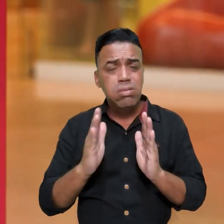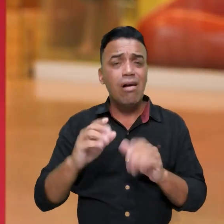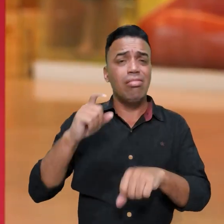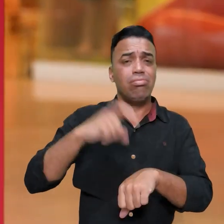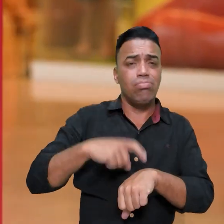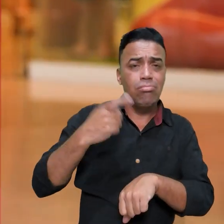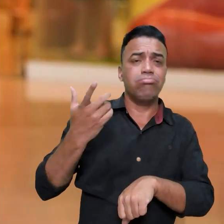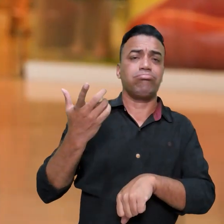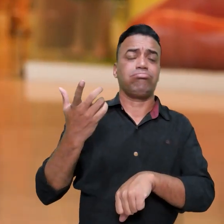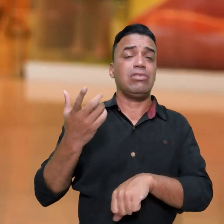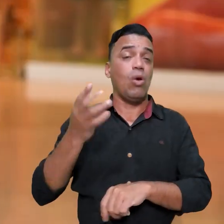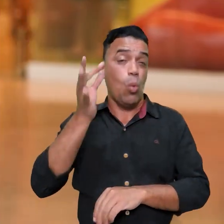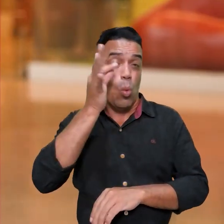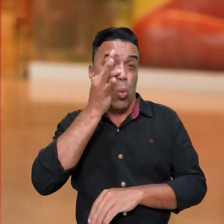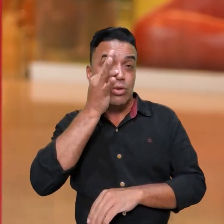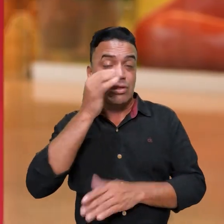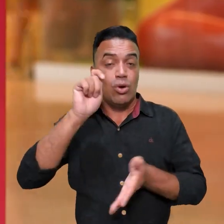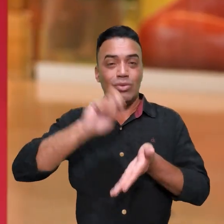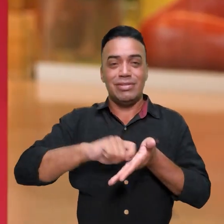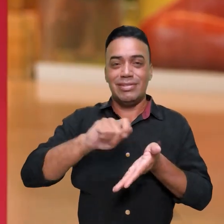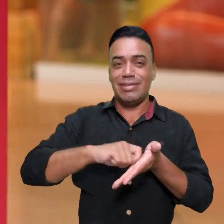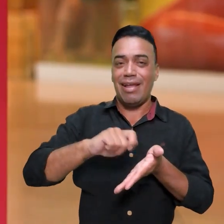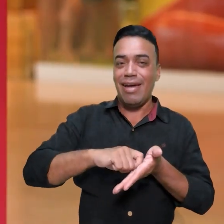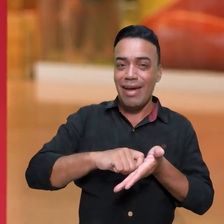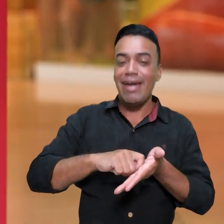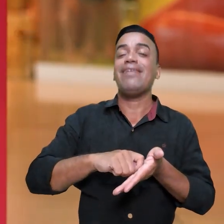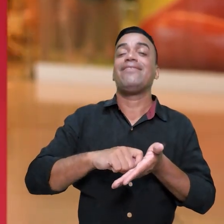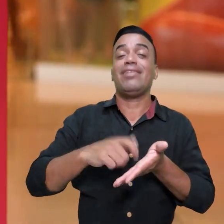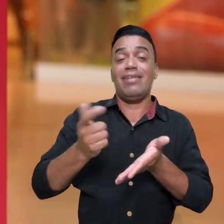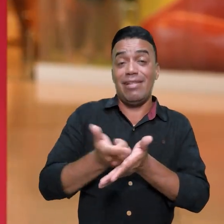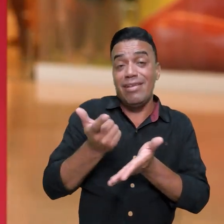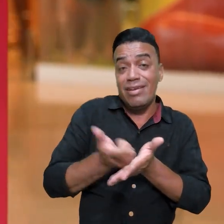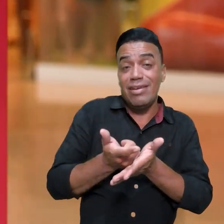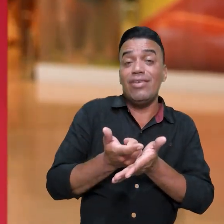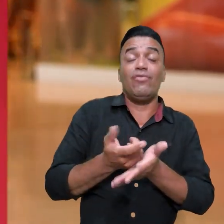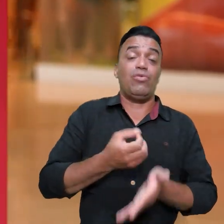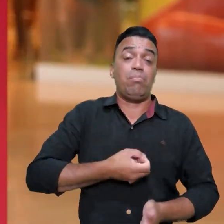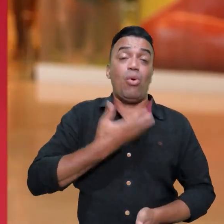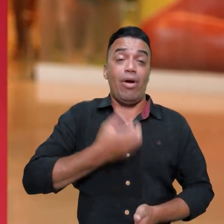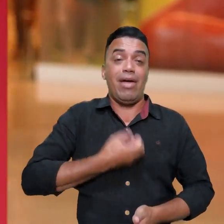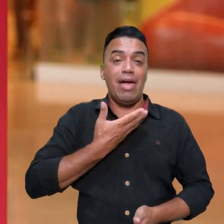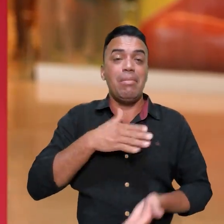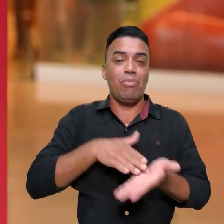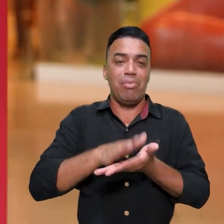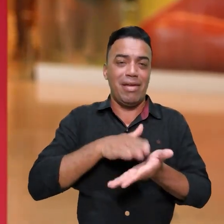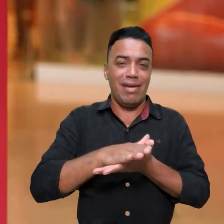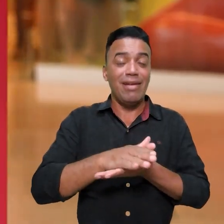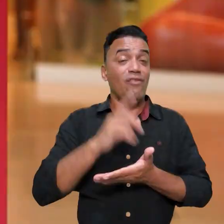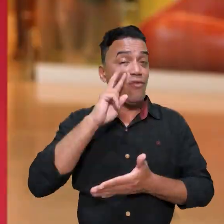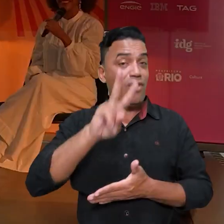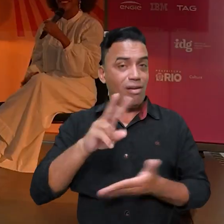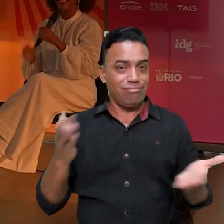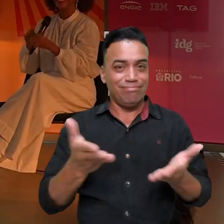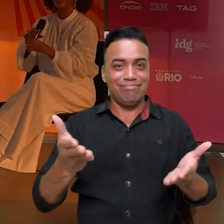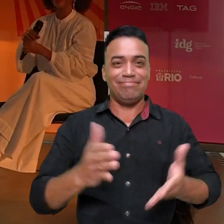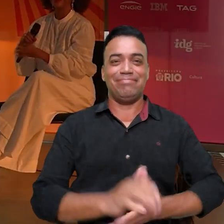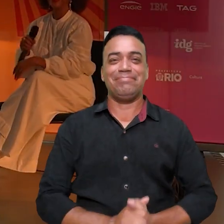do tempo Conceição escreve e publica esse poema que nós vamos ouvir agora.